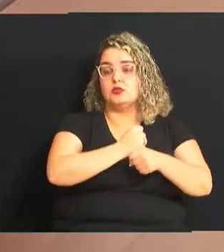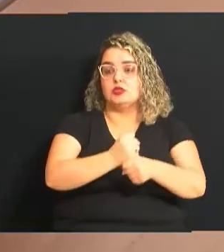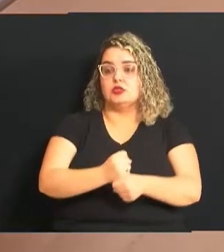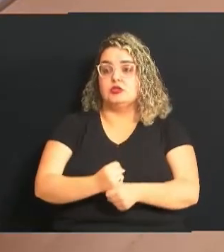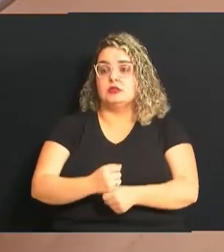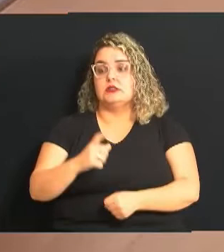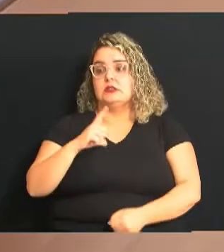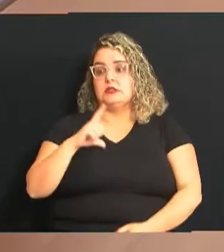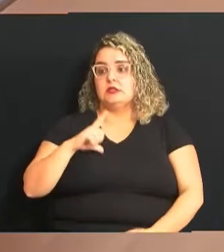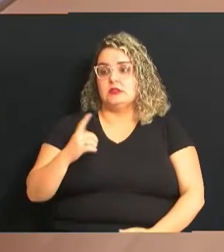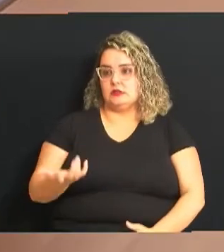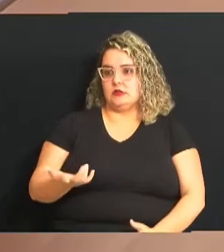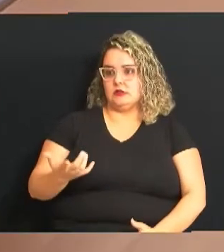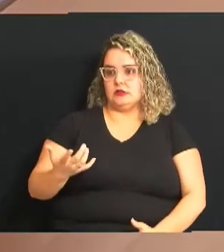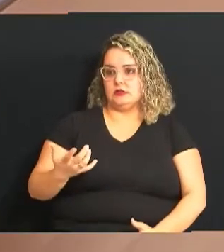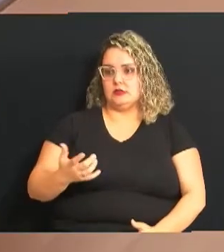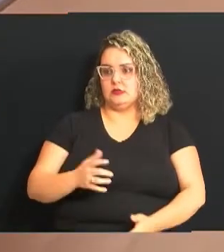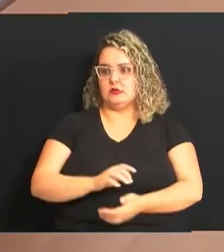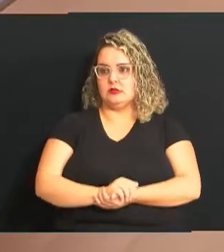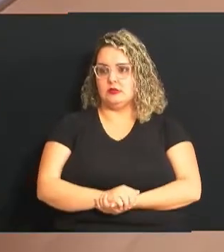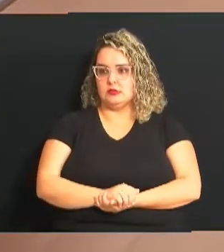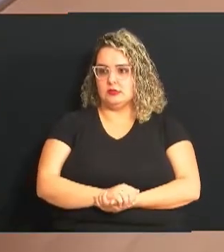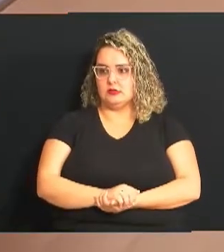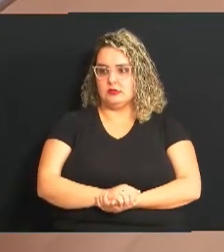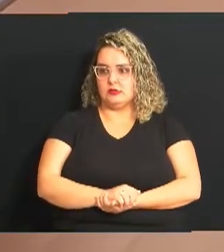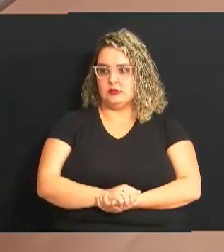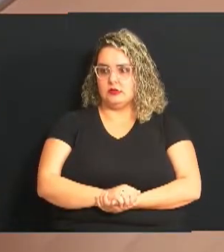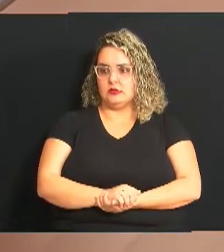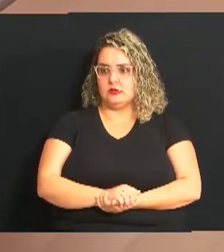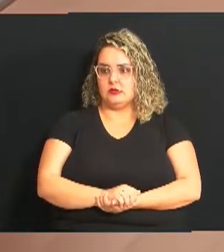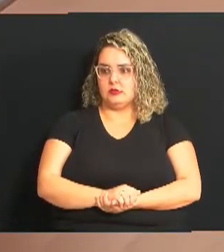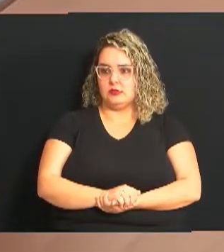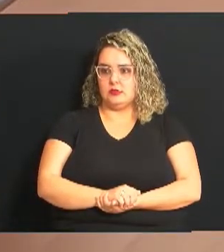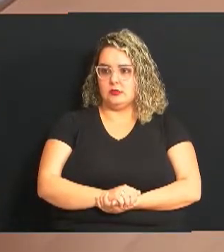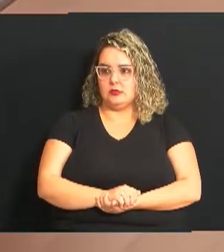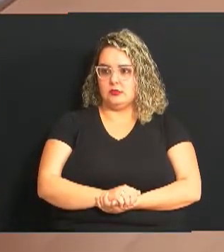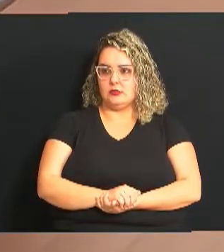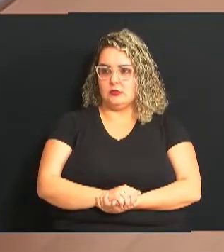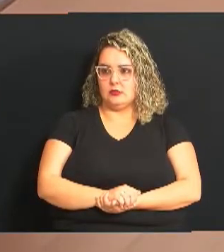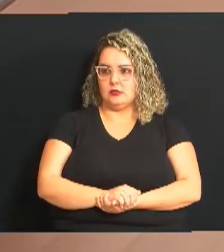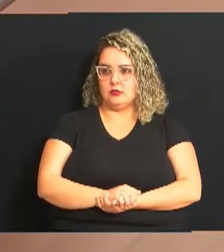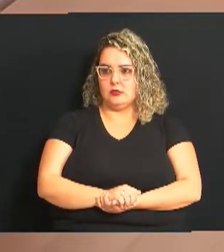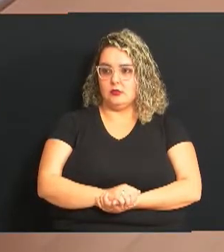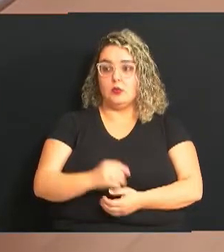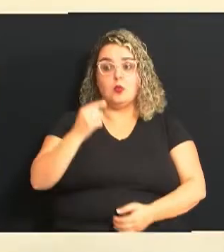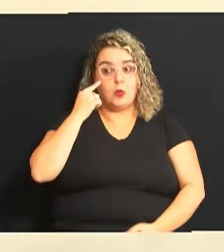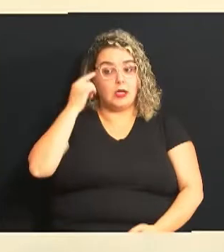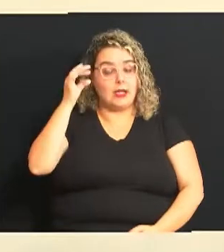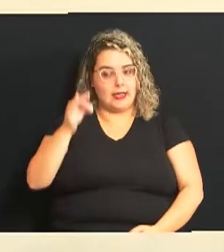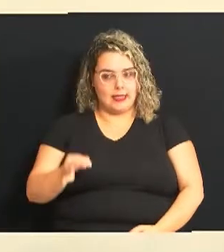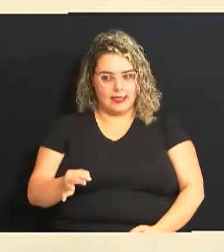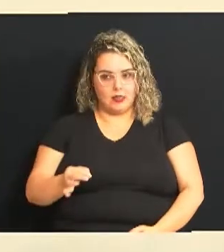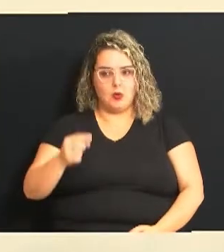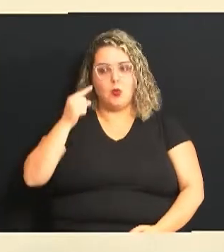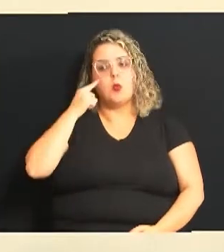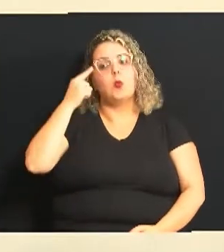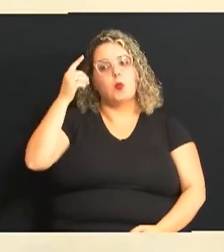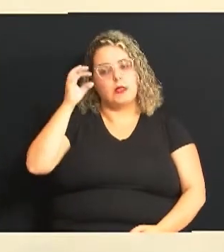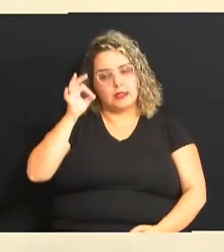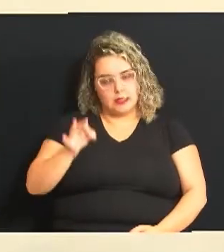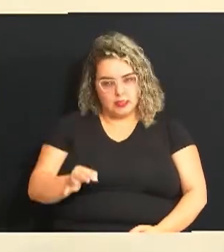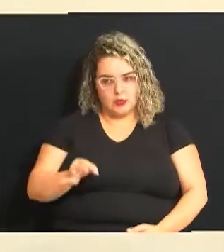tenhamos tantos centros? Sim. Por exemplo, o ideal. O ideal, na